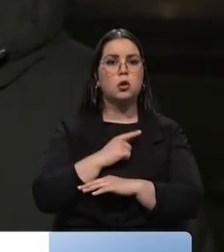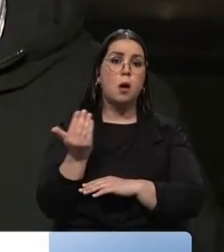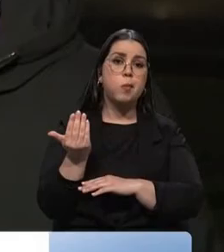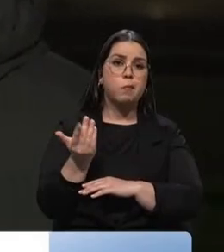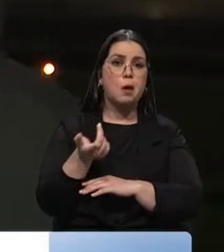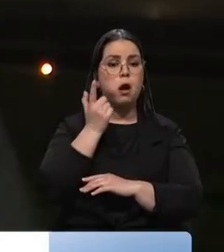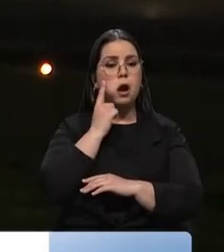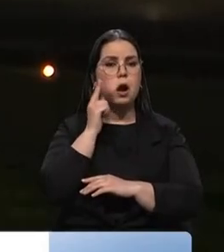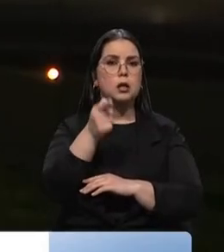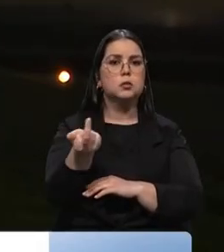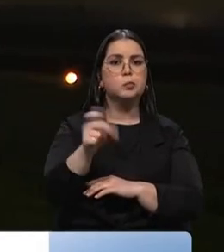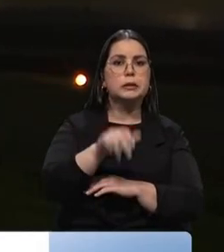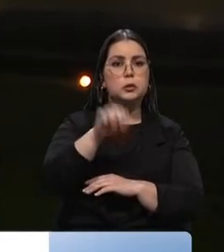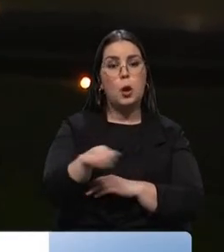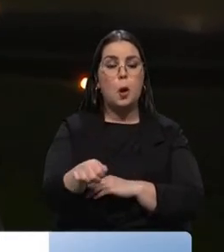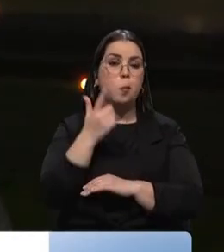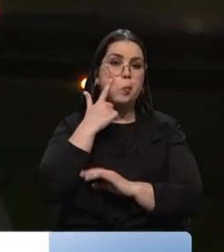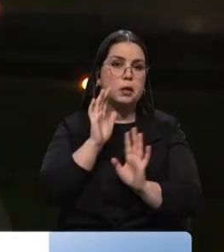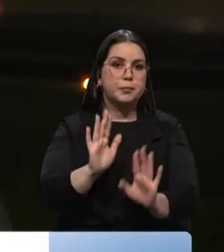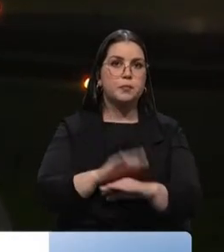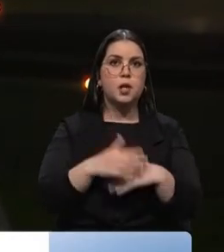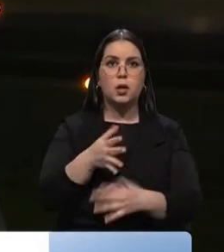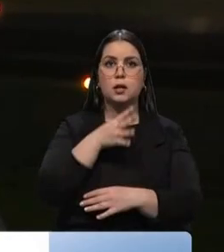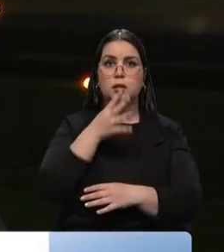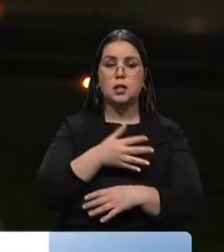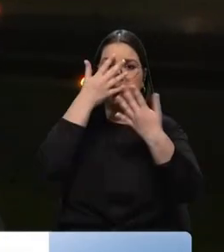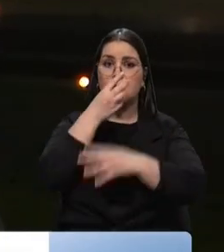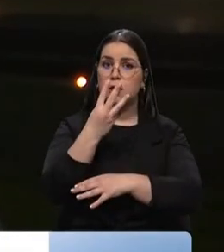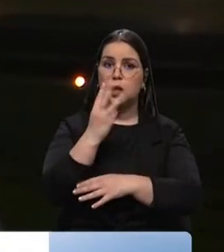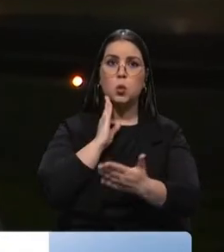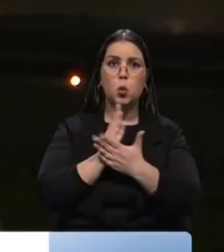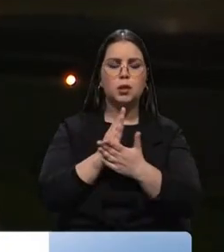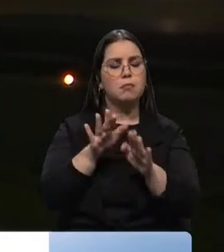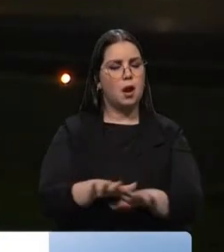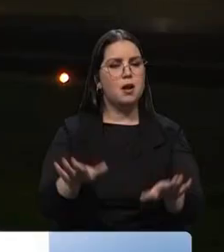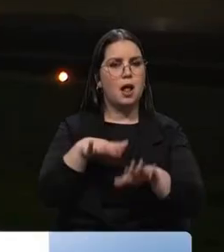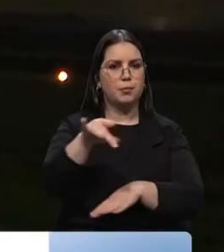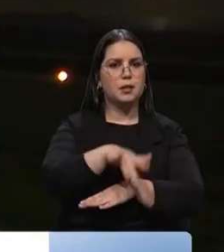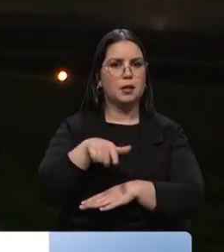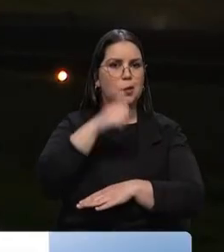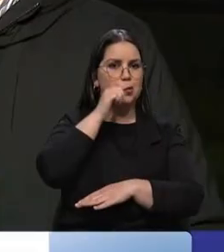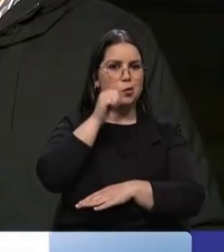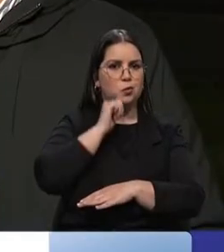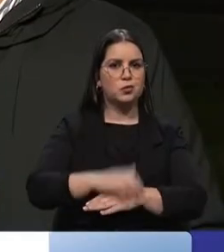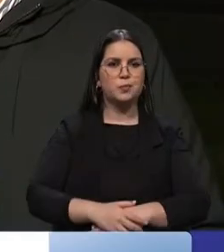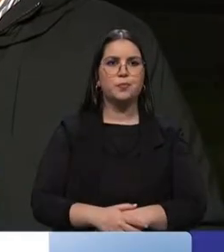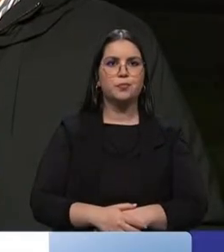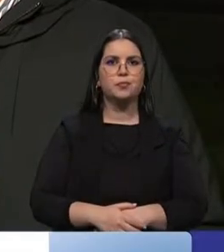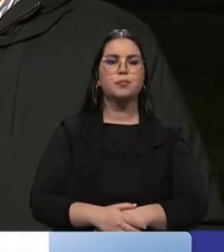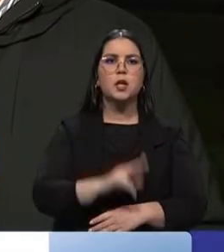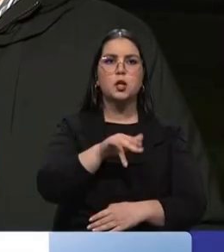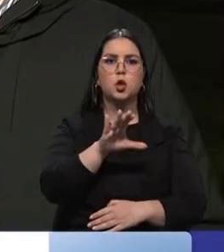se isto é mesmo assim. Agora, como disse, os últimos 3 dias têm sido calmos na base das Lajes, João. Nuno Neves